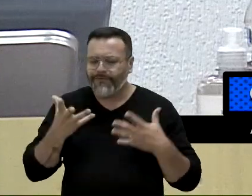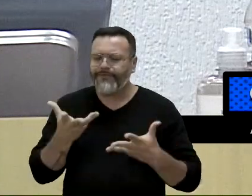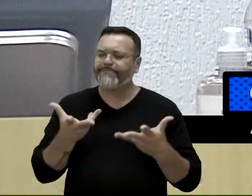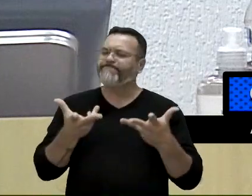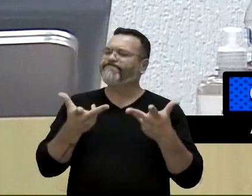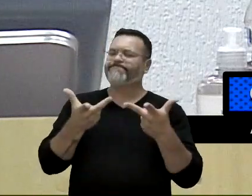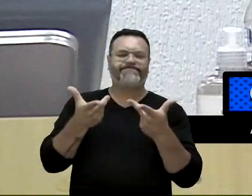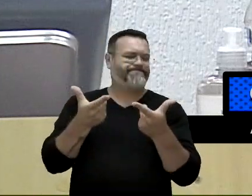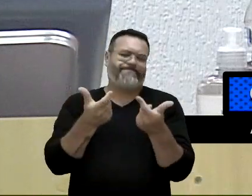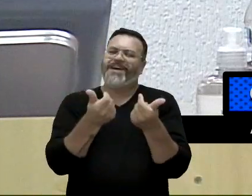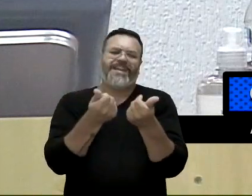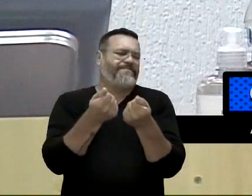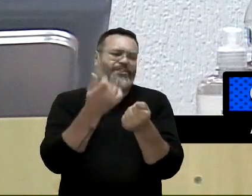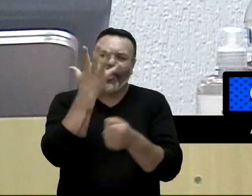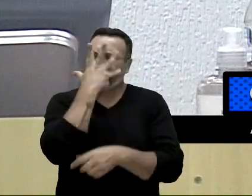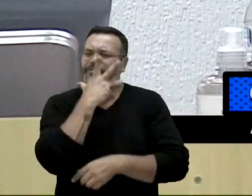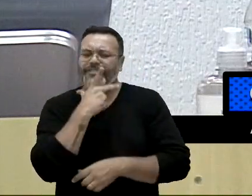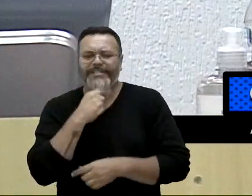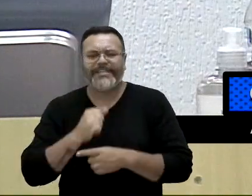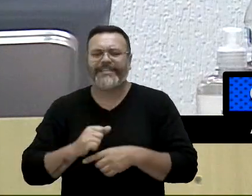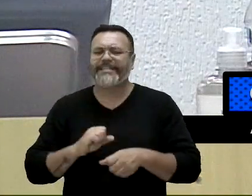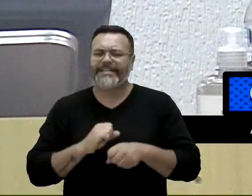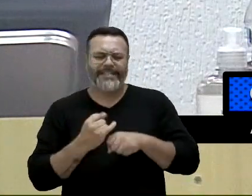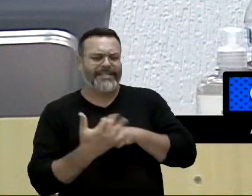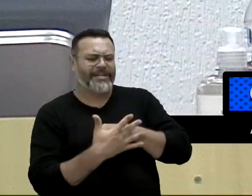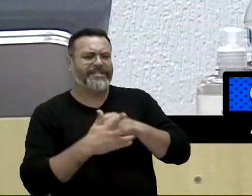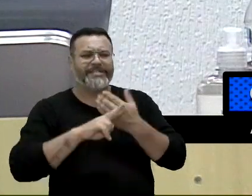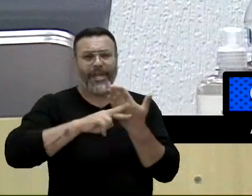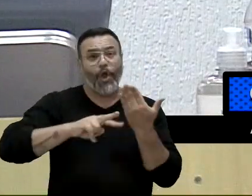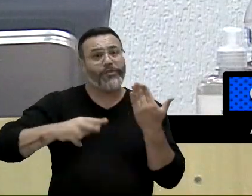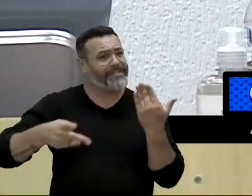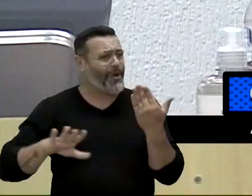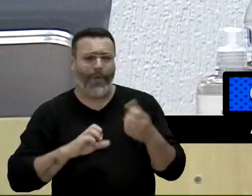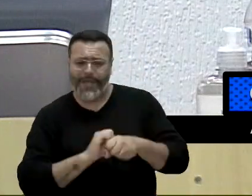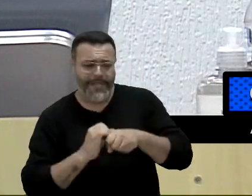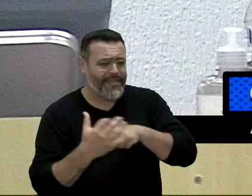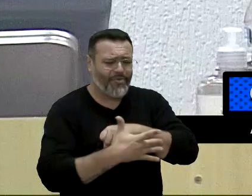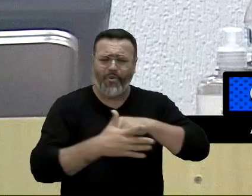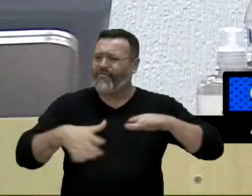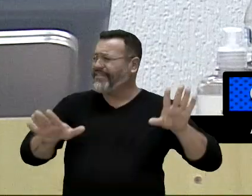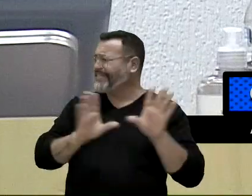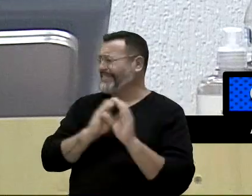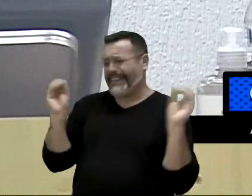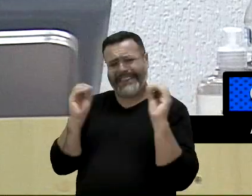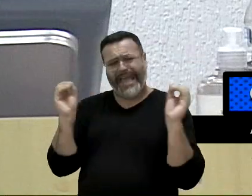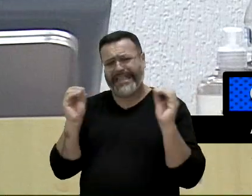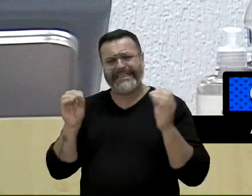Sem sequelas nenhuma do Covid. Sem sequelas nenhuma da minha idade. Isso é mito, né?